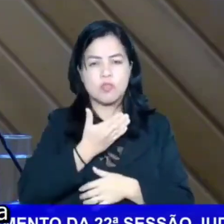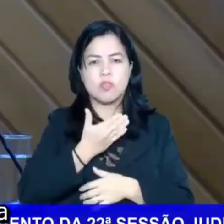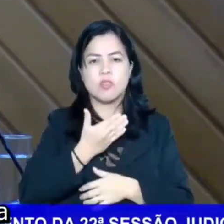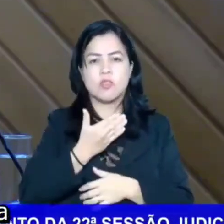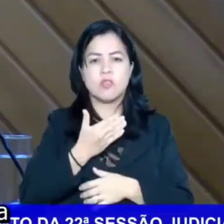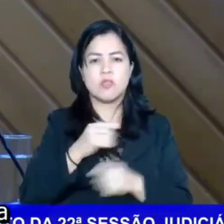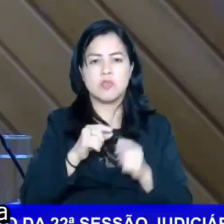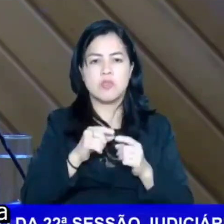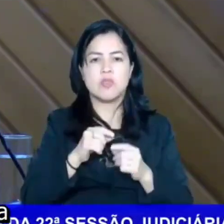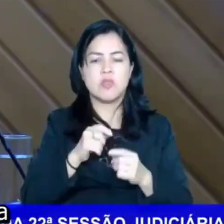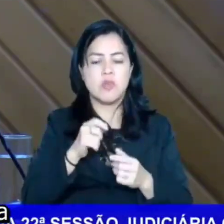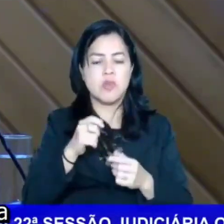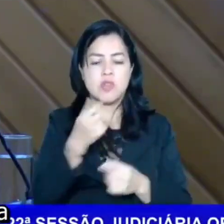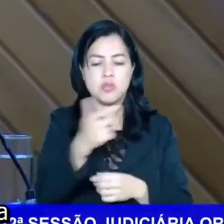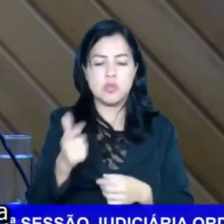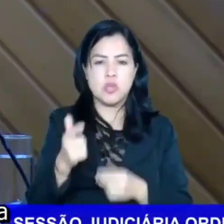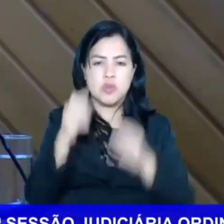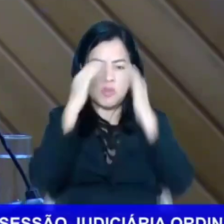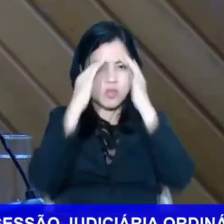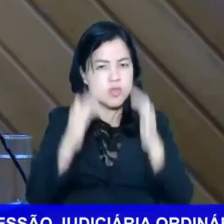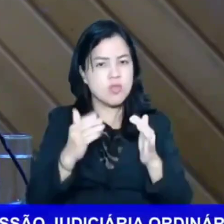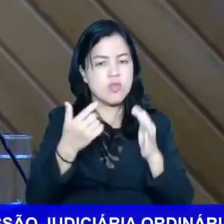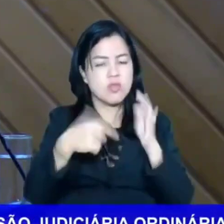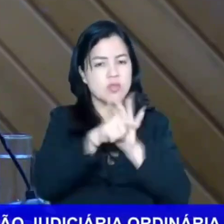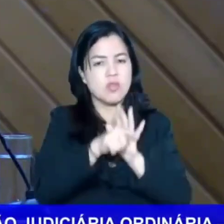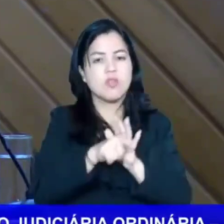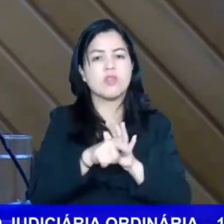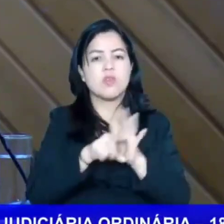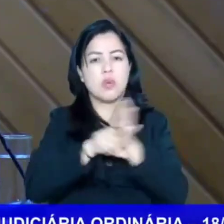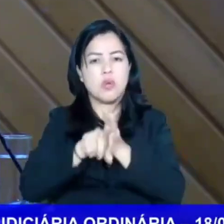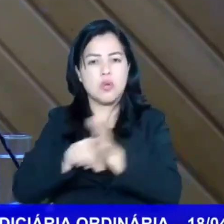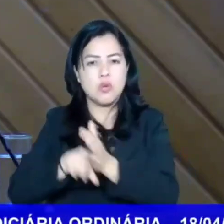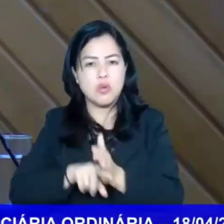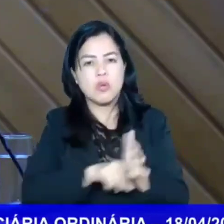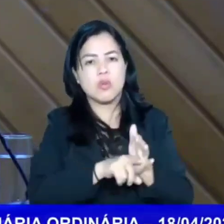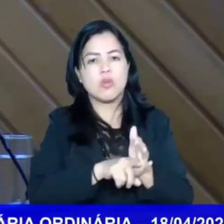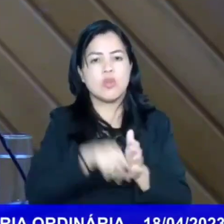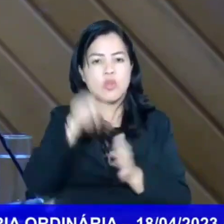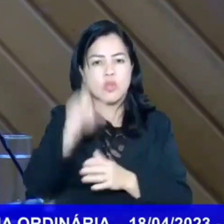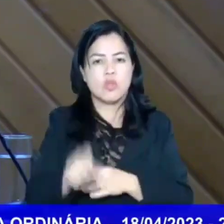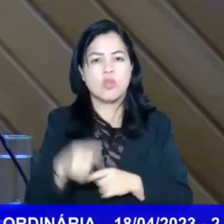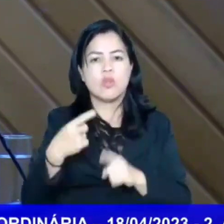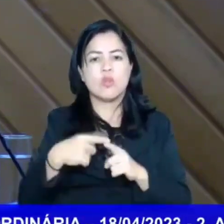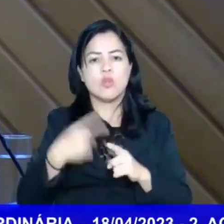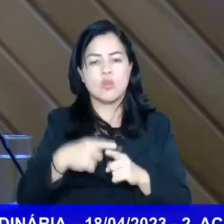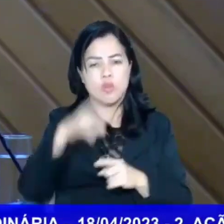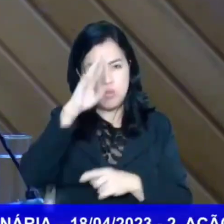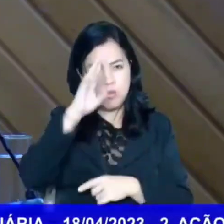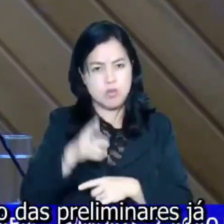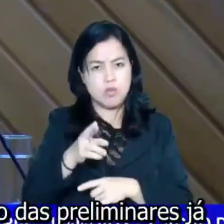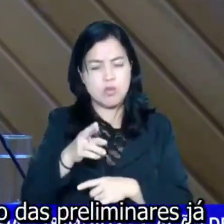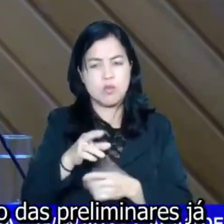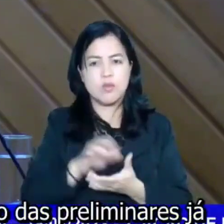irregular, abusiva ou lesiva dos investigados, razão pela qual